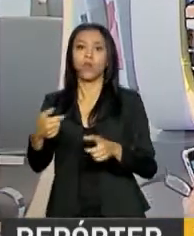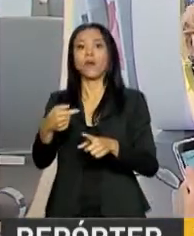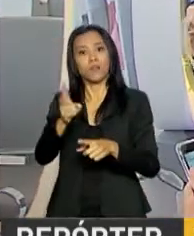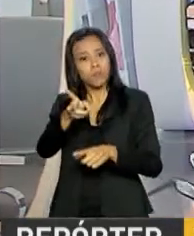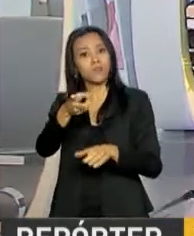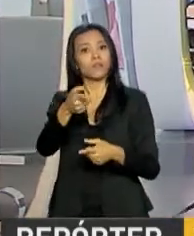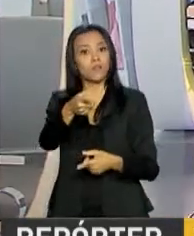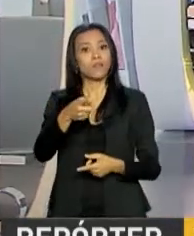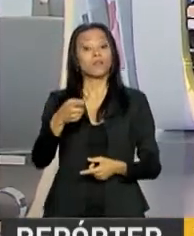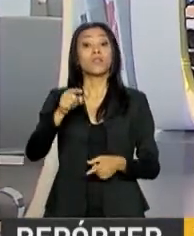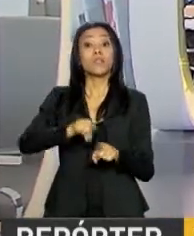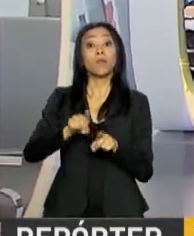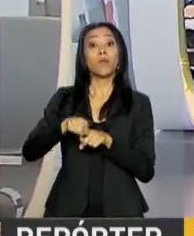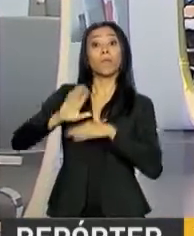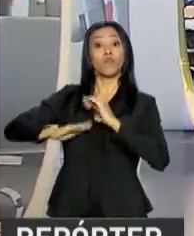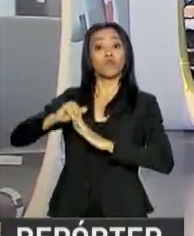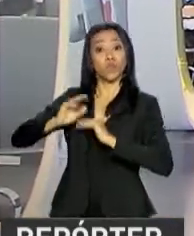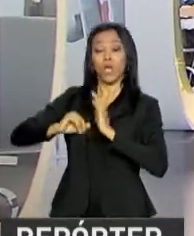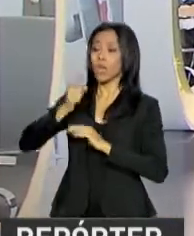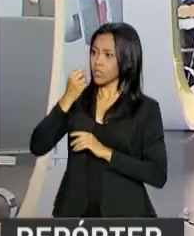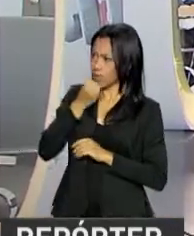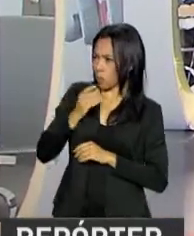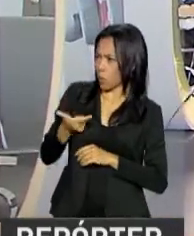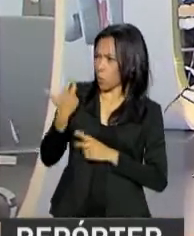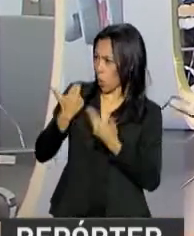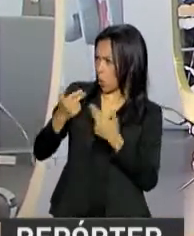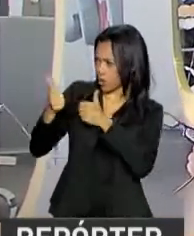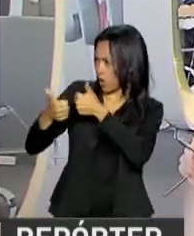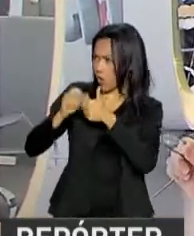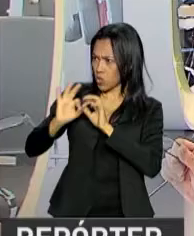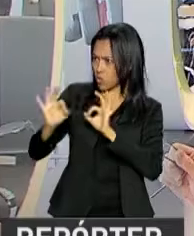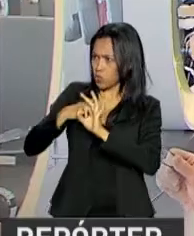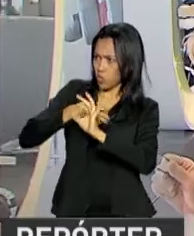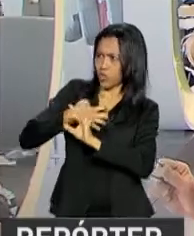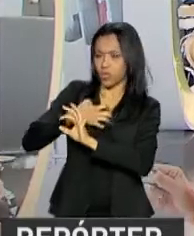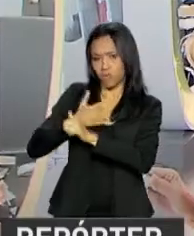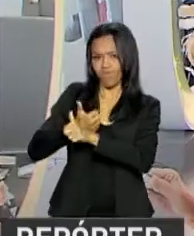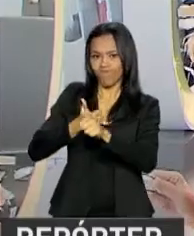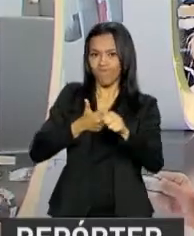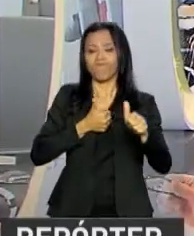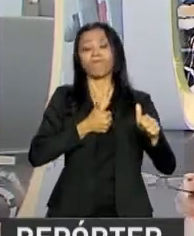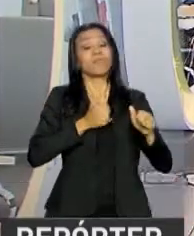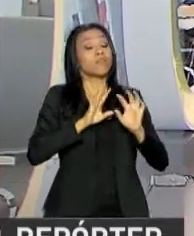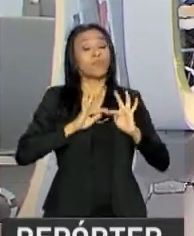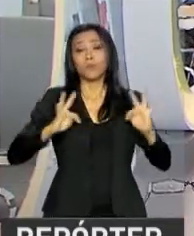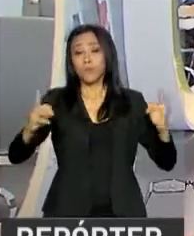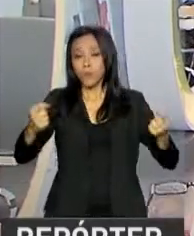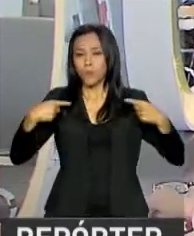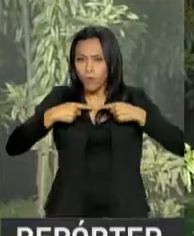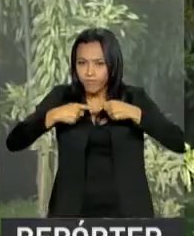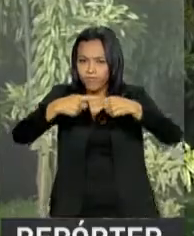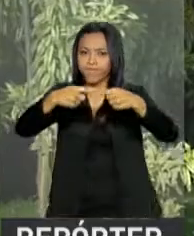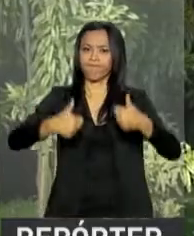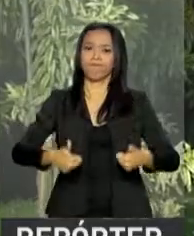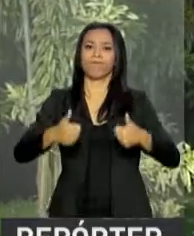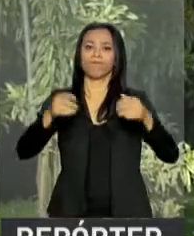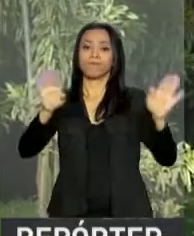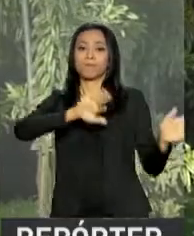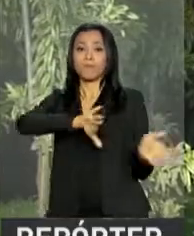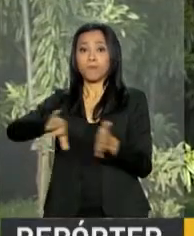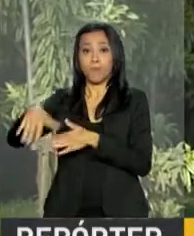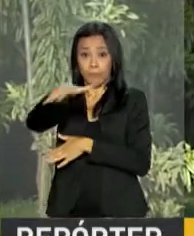vejo os profissionais também comentou o procedimento das clientes que a gente manter tudo assim alinhando né o setor de